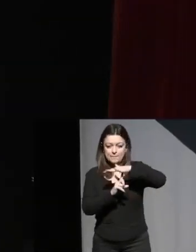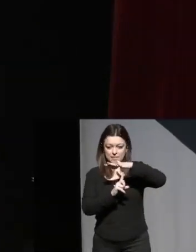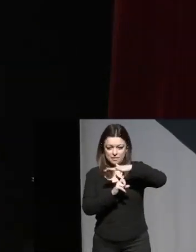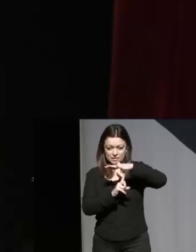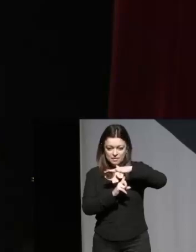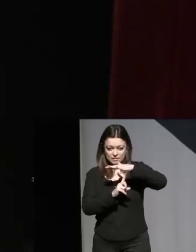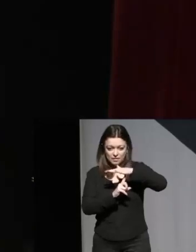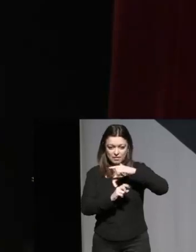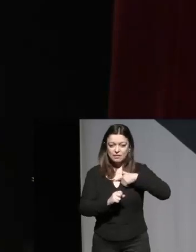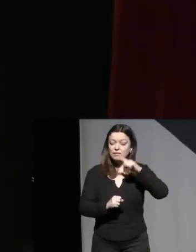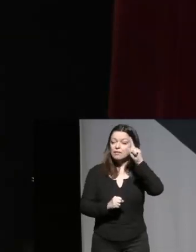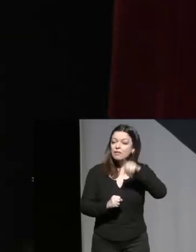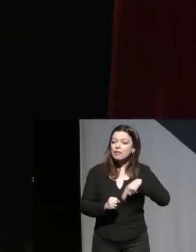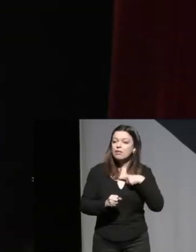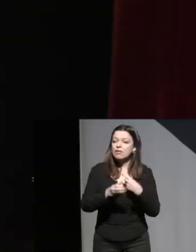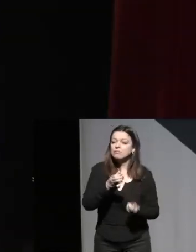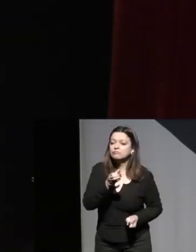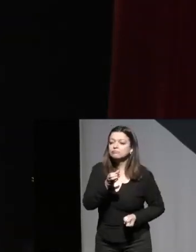haja